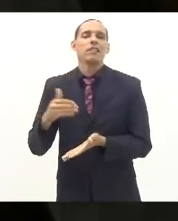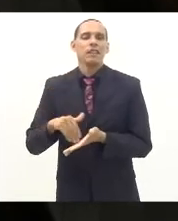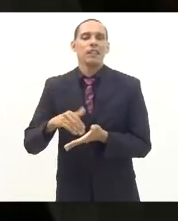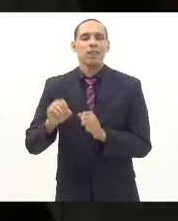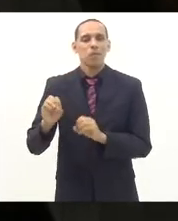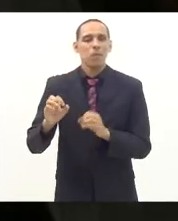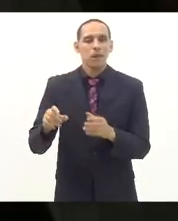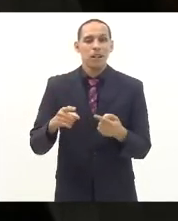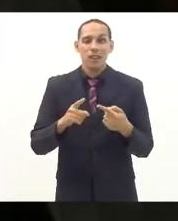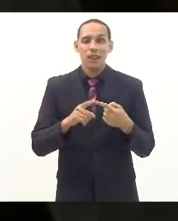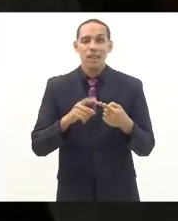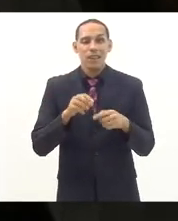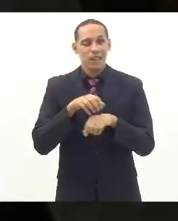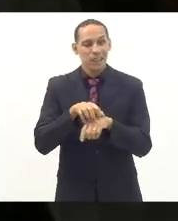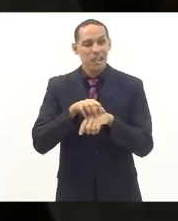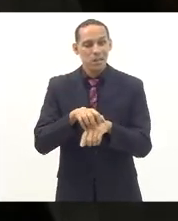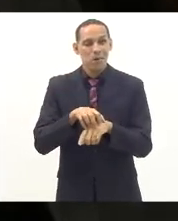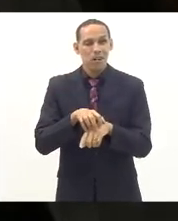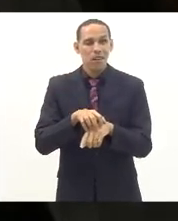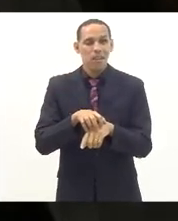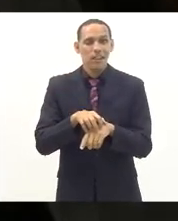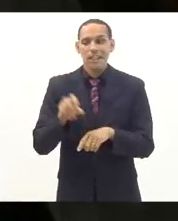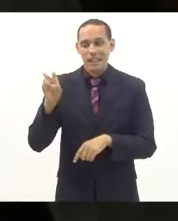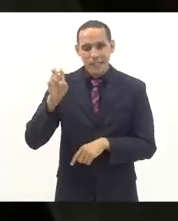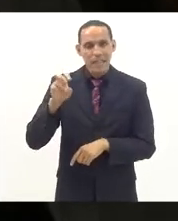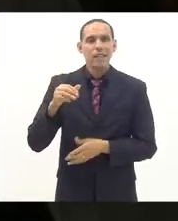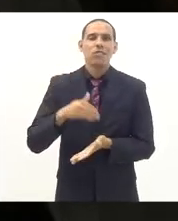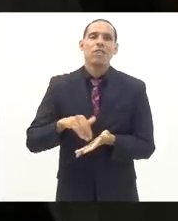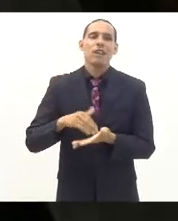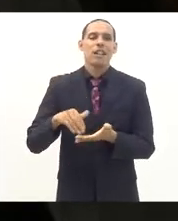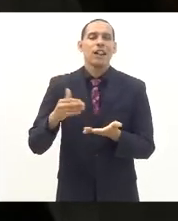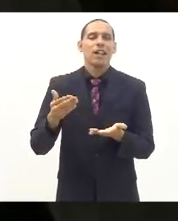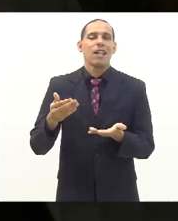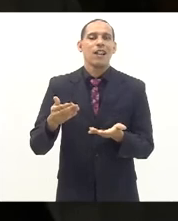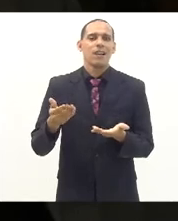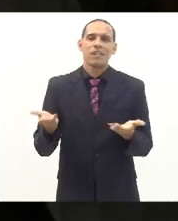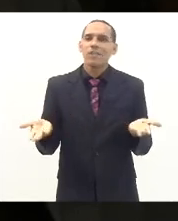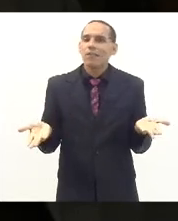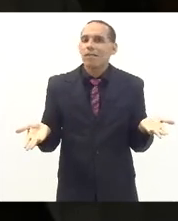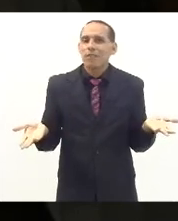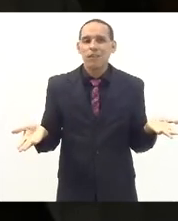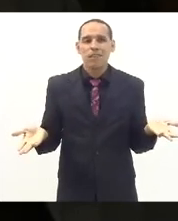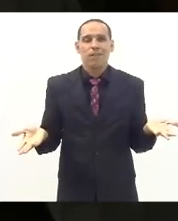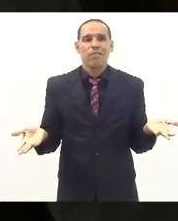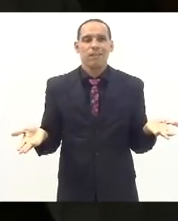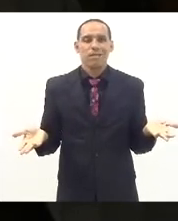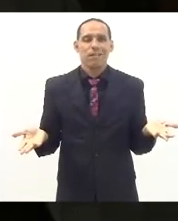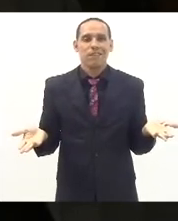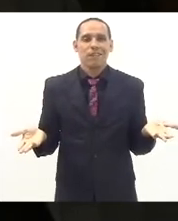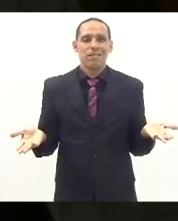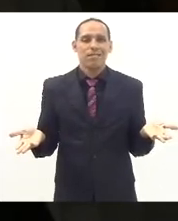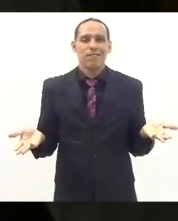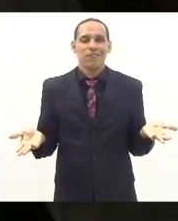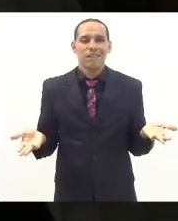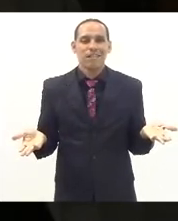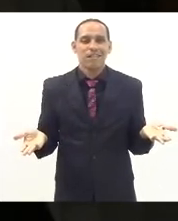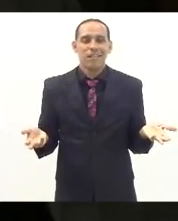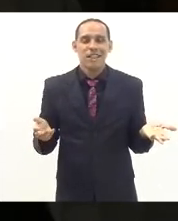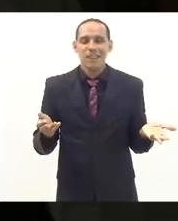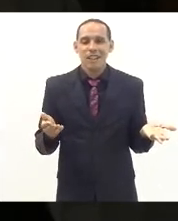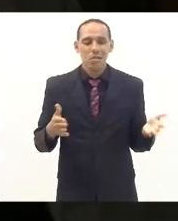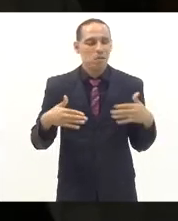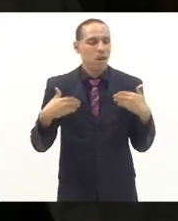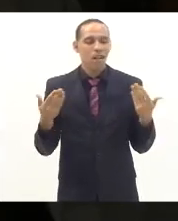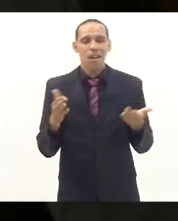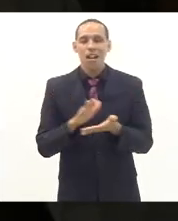educação na secretaria de transporte nós já estamos no quinto secretário de transporte então ou seja ou seja né Não não é